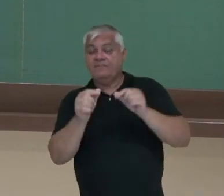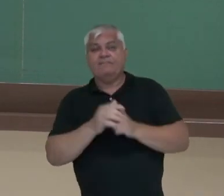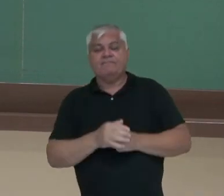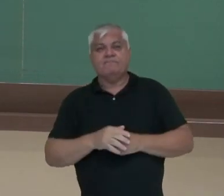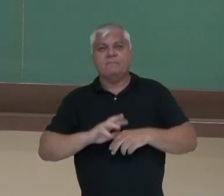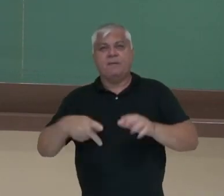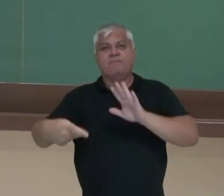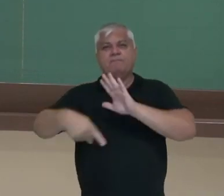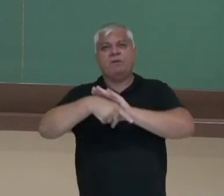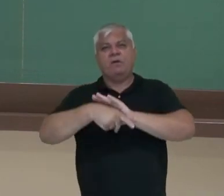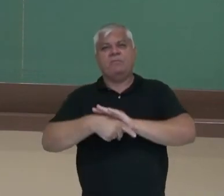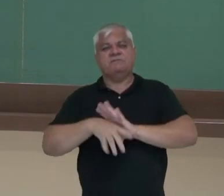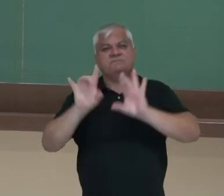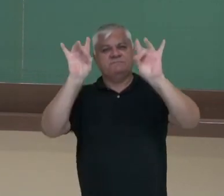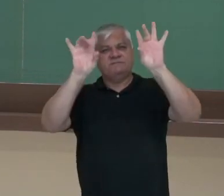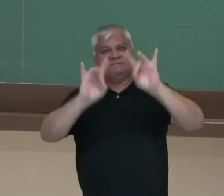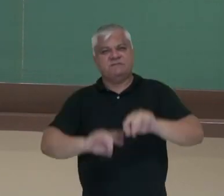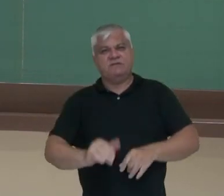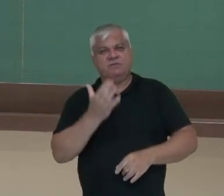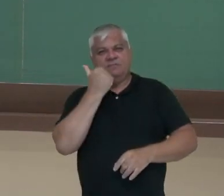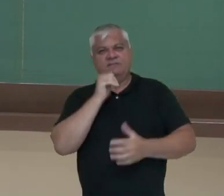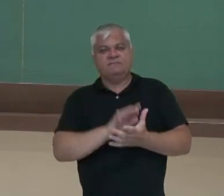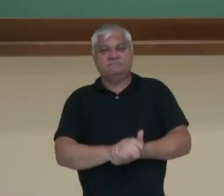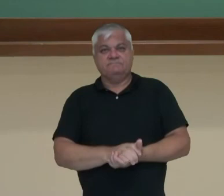prato típico do Rio Grande do Sul. Fechamos?